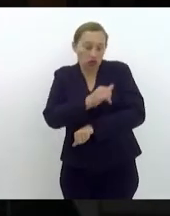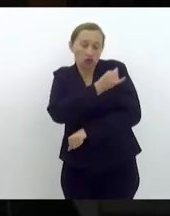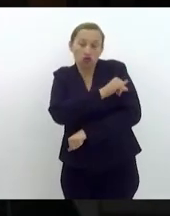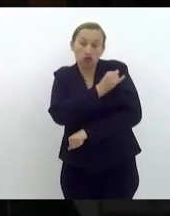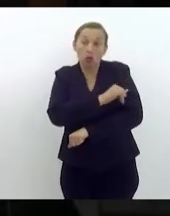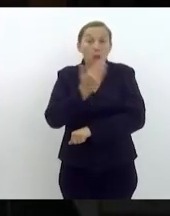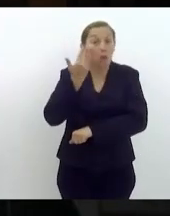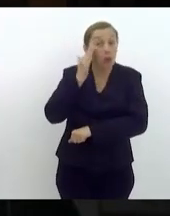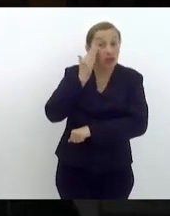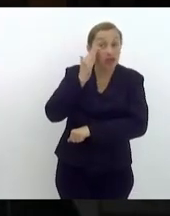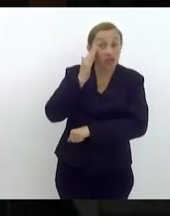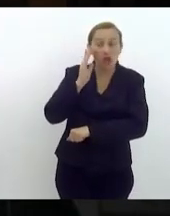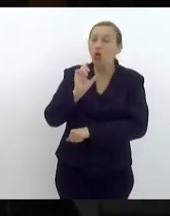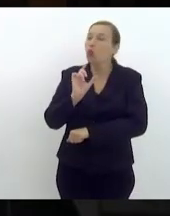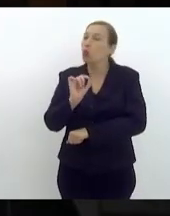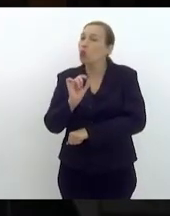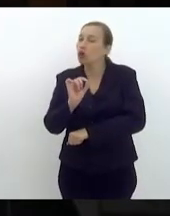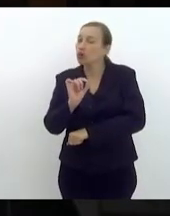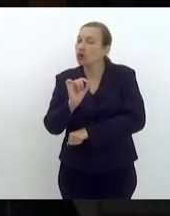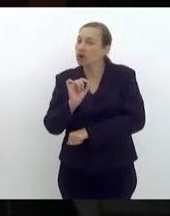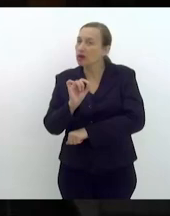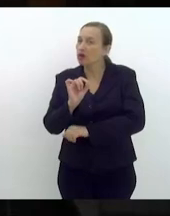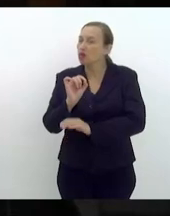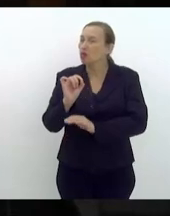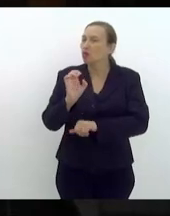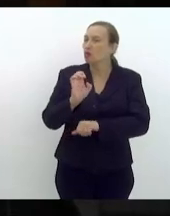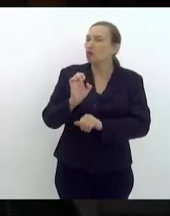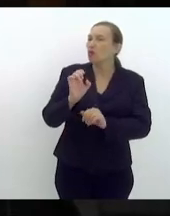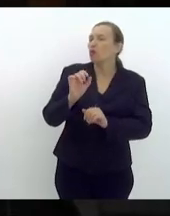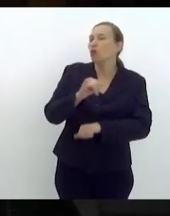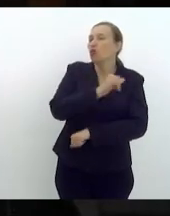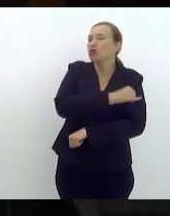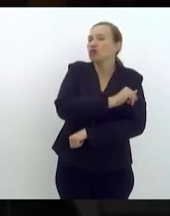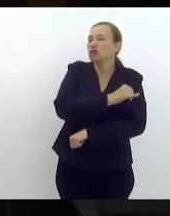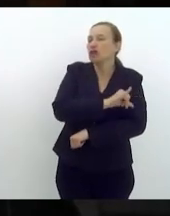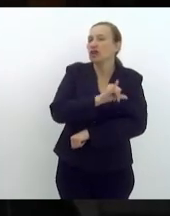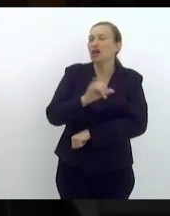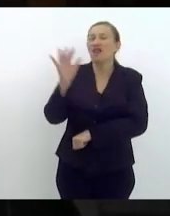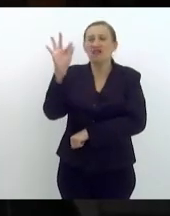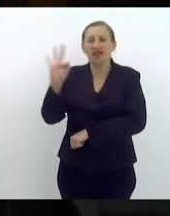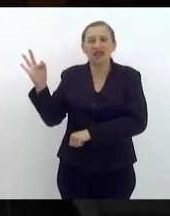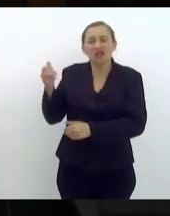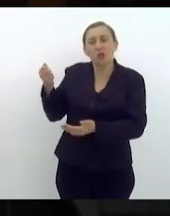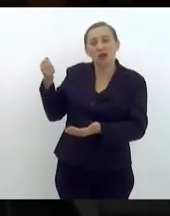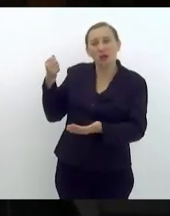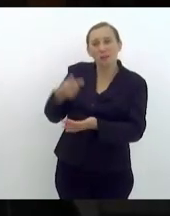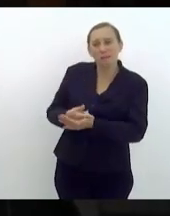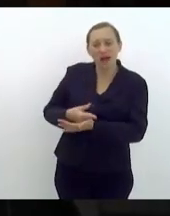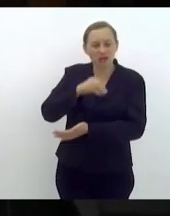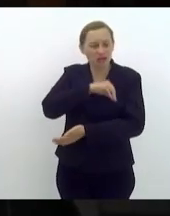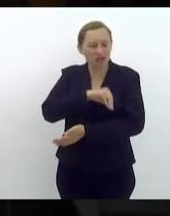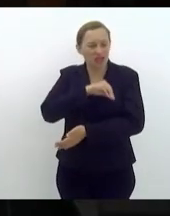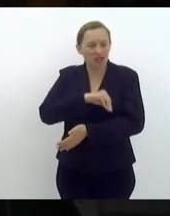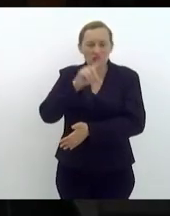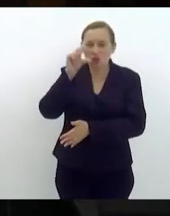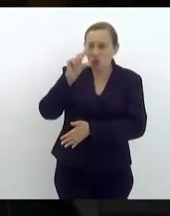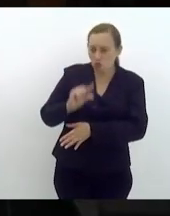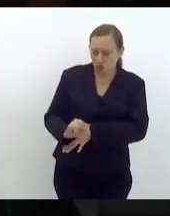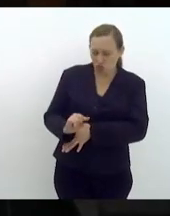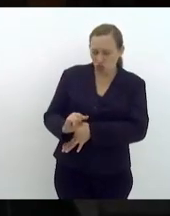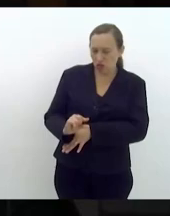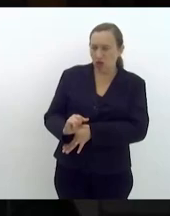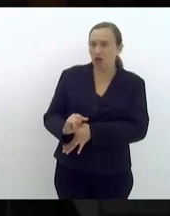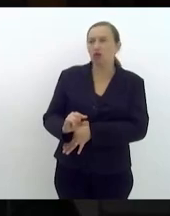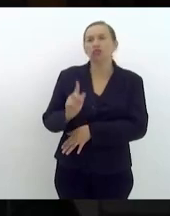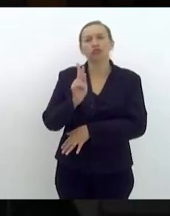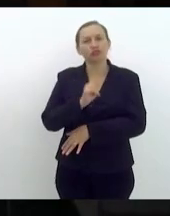porque é que o Rio de Janeiro é o estado da federação que paga o salários mais baixos para os seus